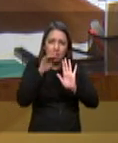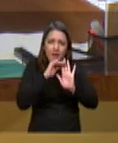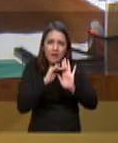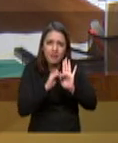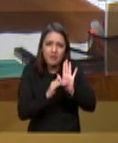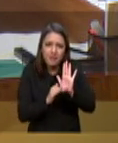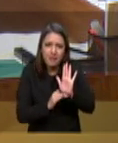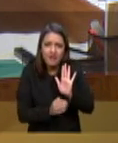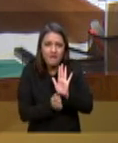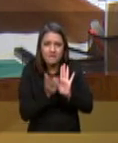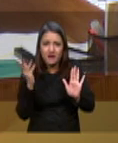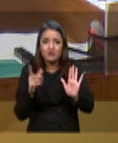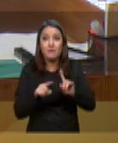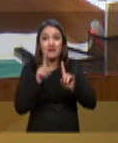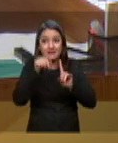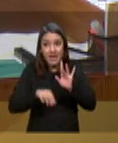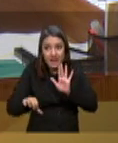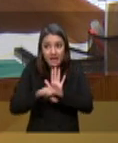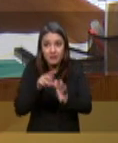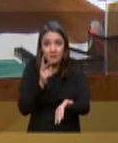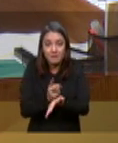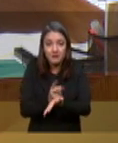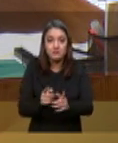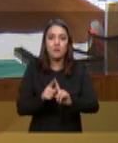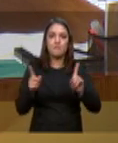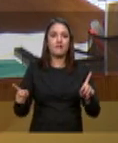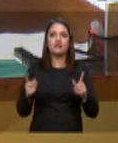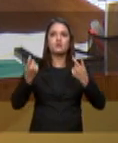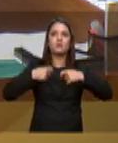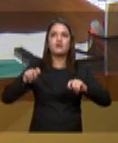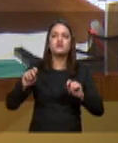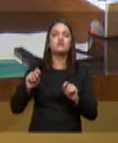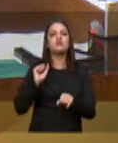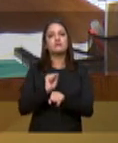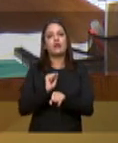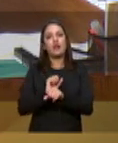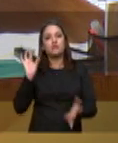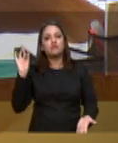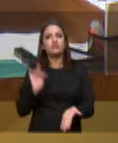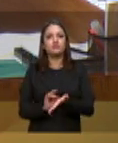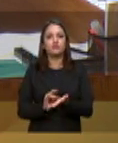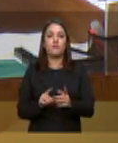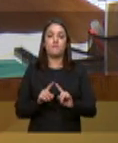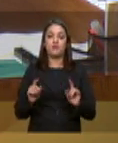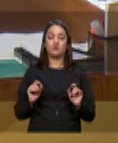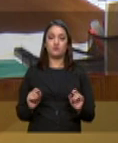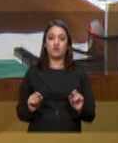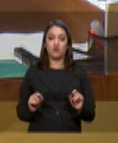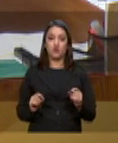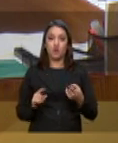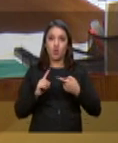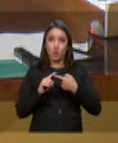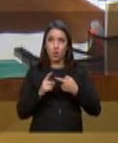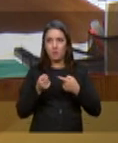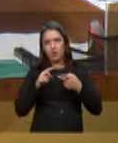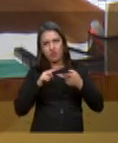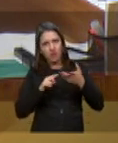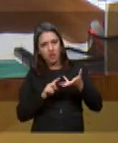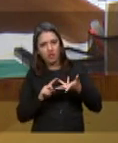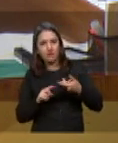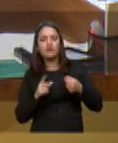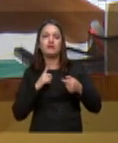serve a aperfeiçoar o crime, mas não basta a sua consumação, para a qual não se prescinde que, de uma ou mais delas,